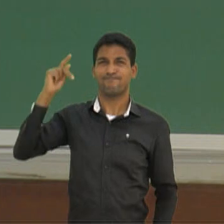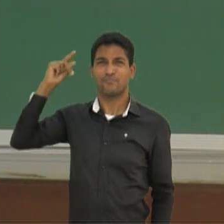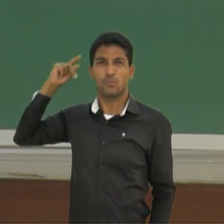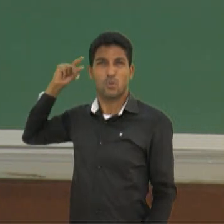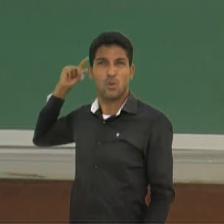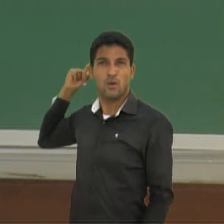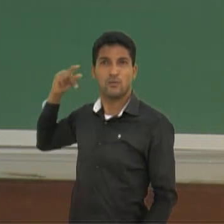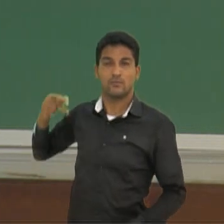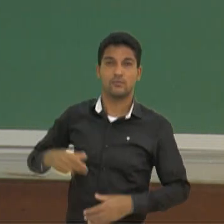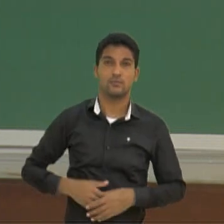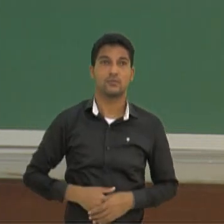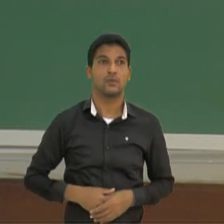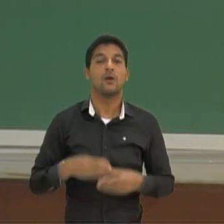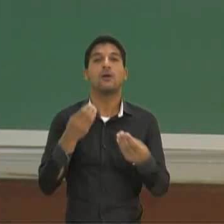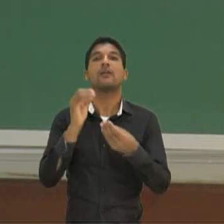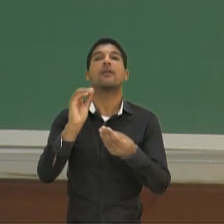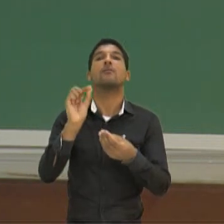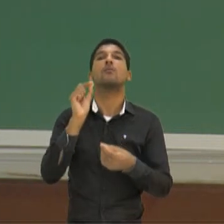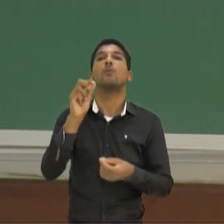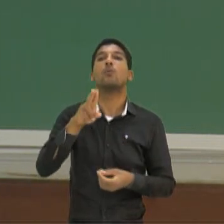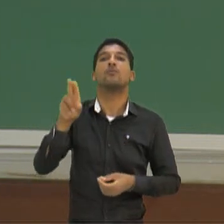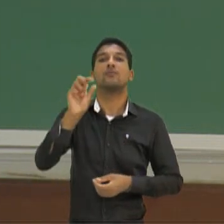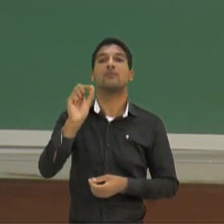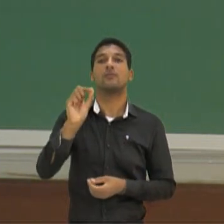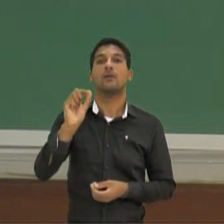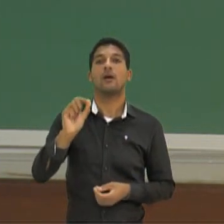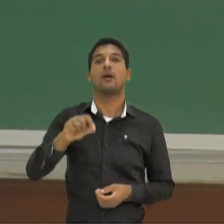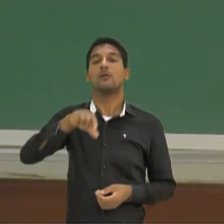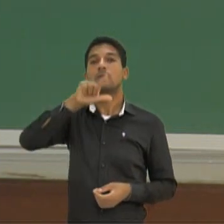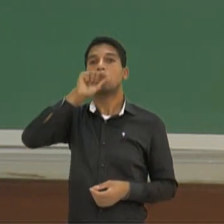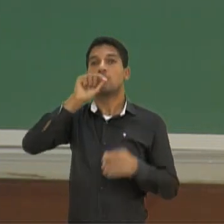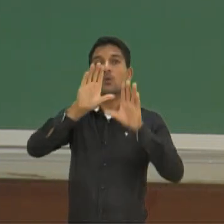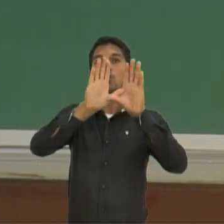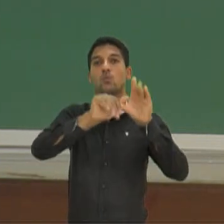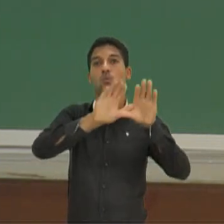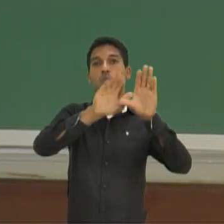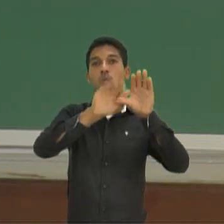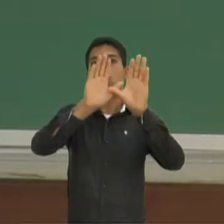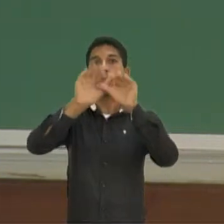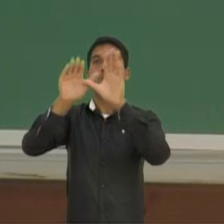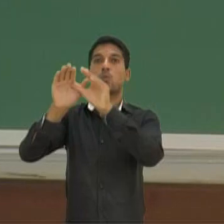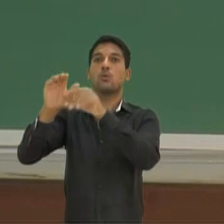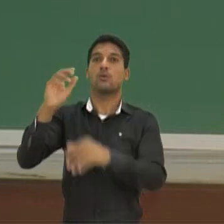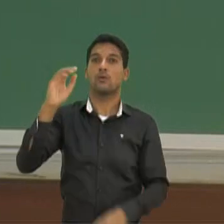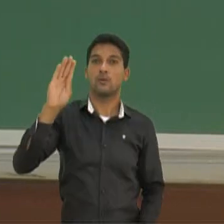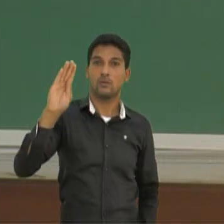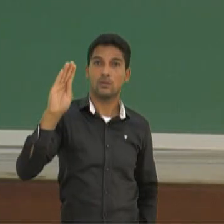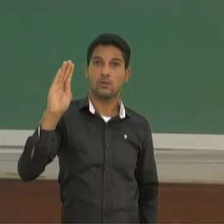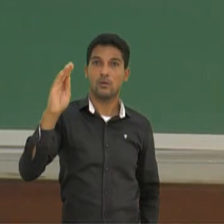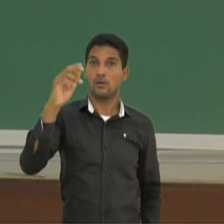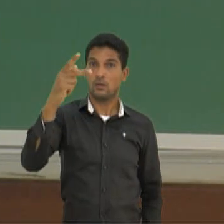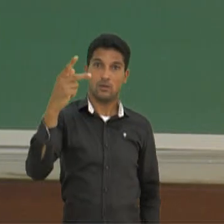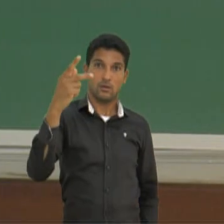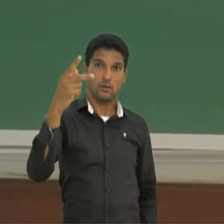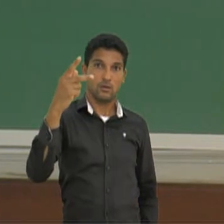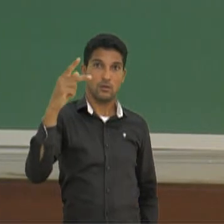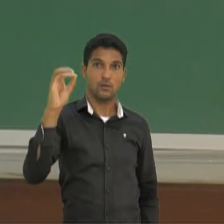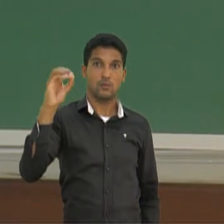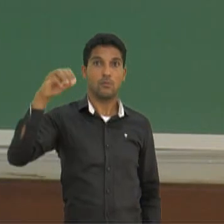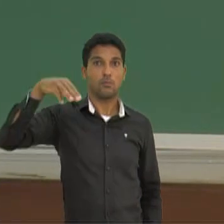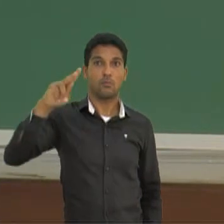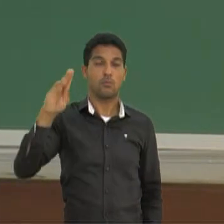né? Que é o pombo-correio. Observe que o pombo já foi sim utilizado para levar cartas, né,